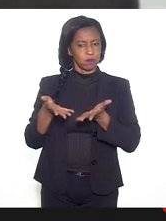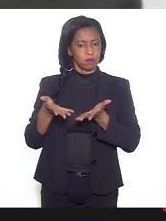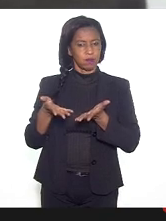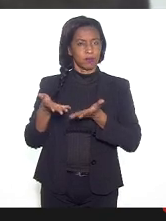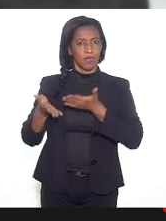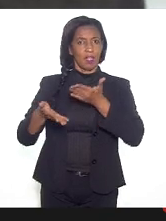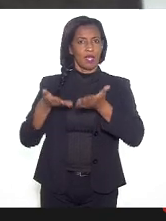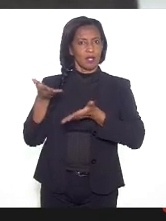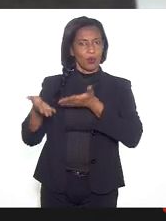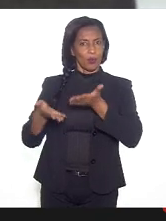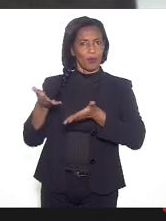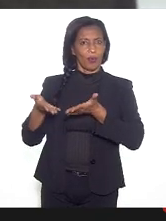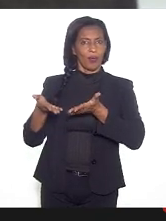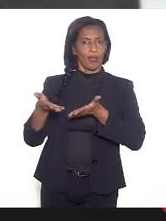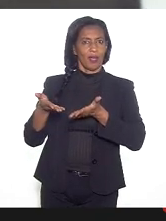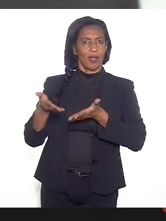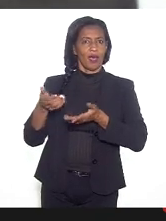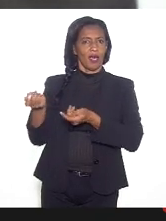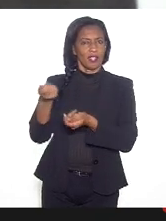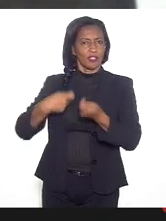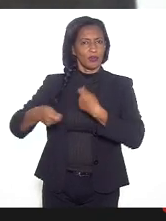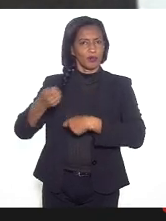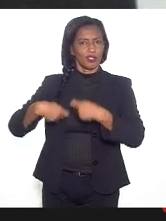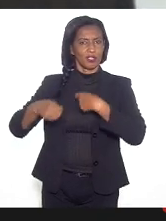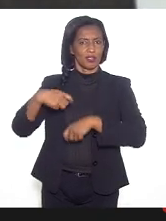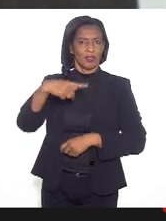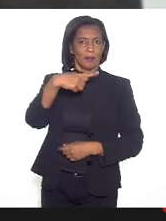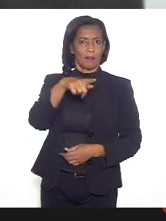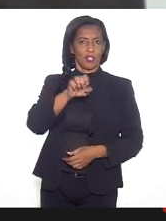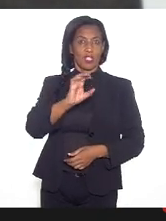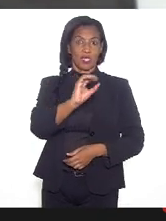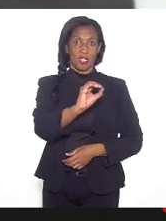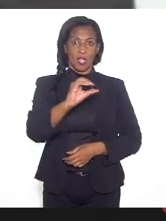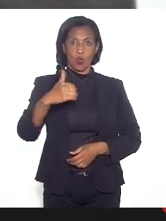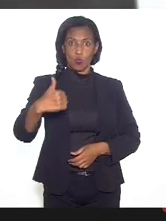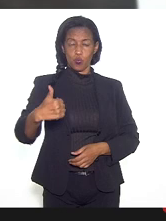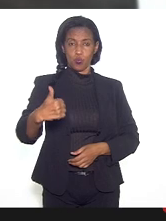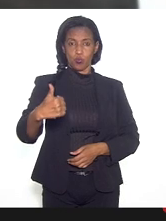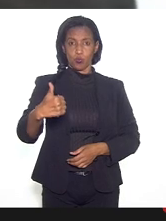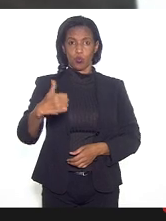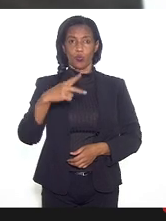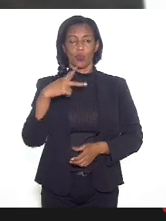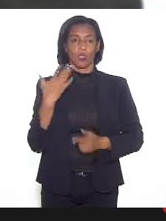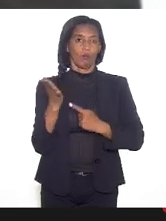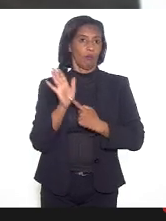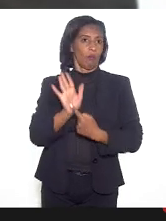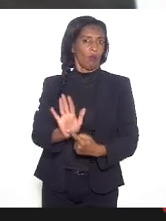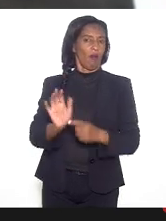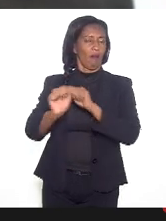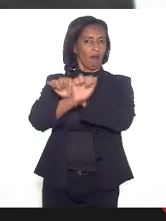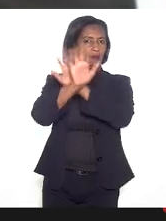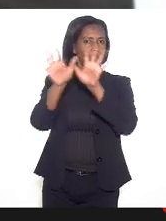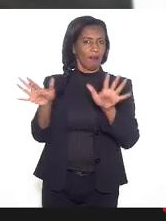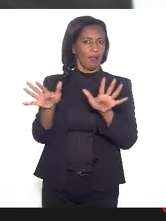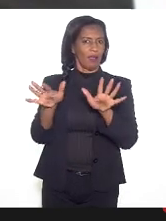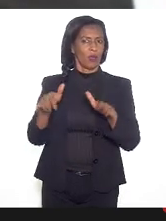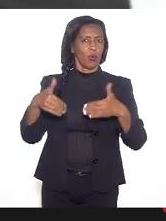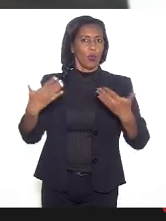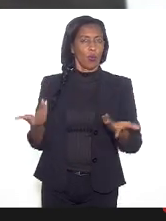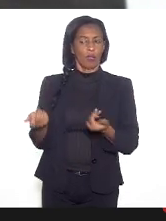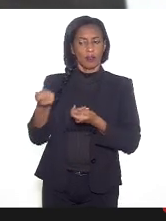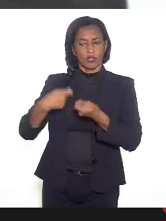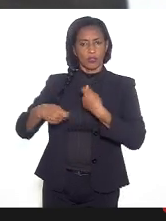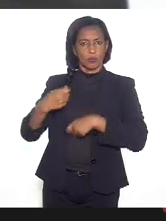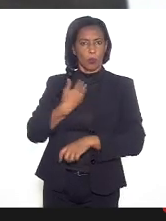orientação administrativa da Procuradoria-Geral do Estado, número 01, que diz, de forma clara: quando a